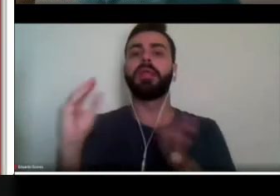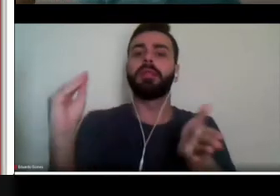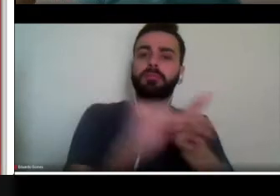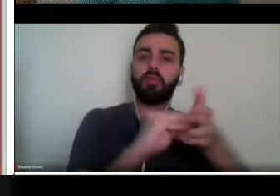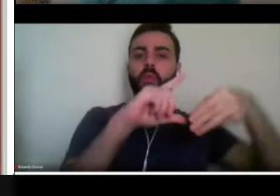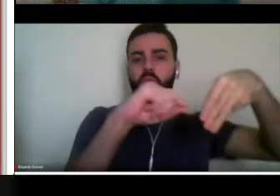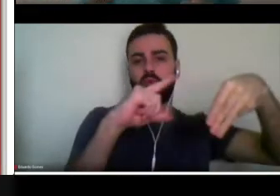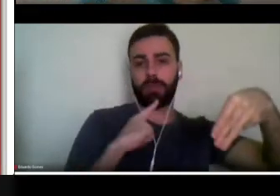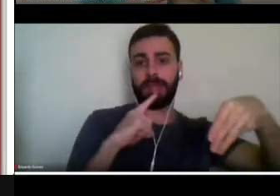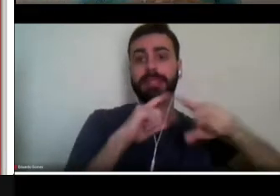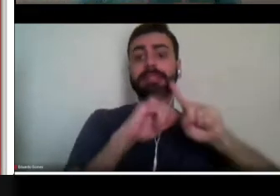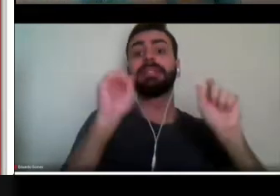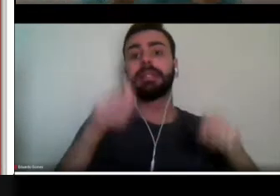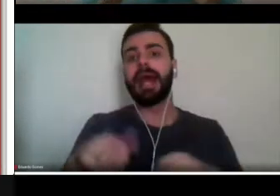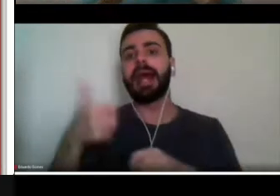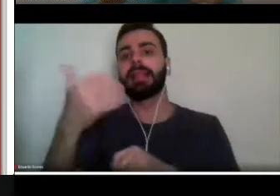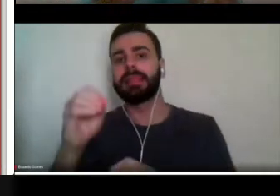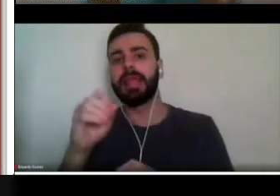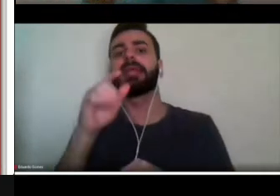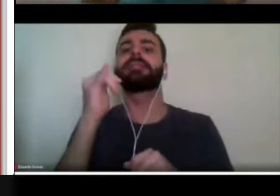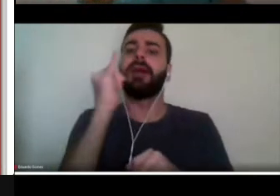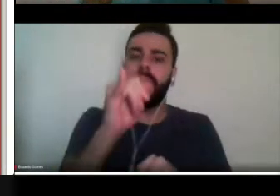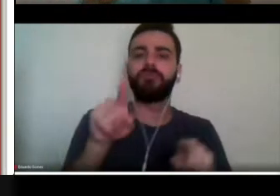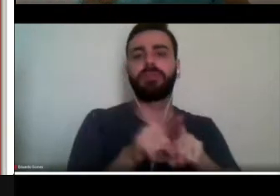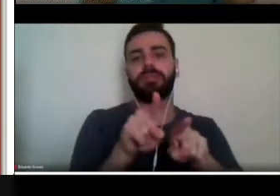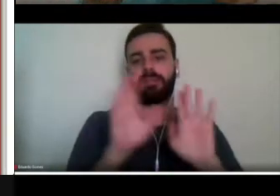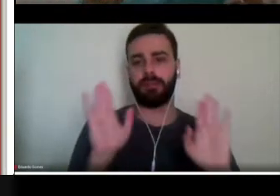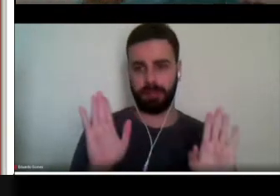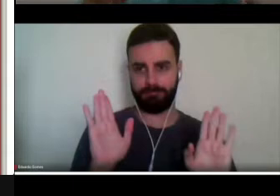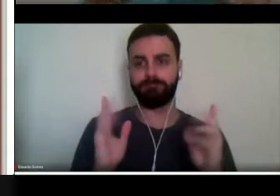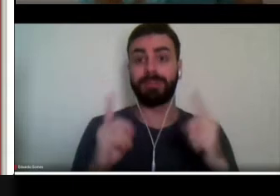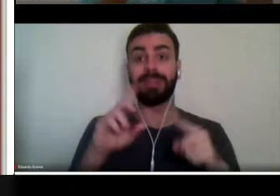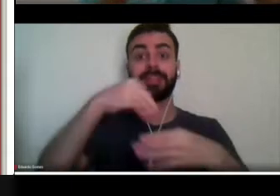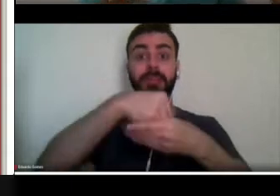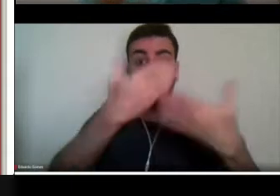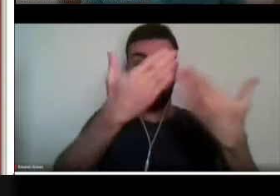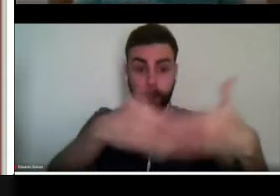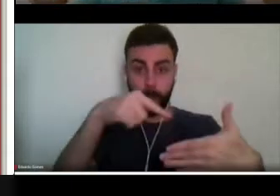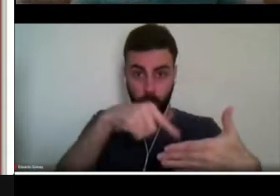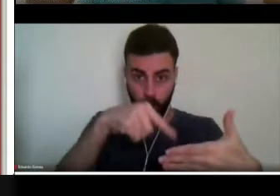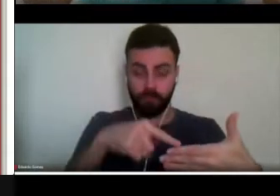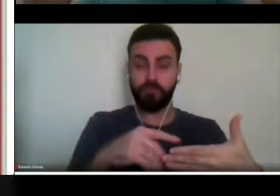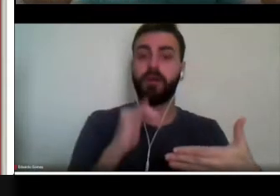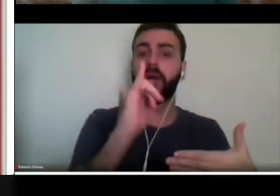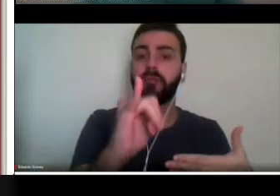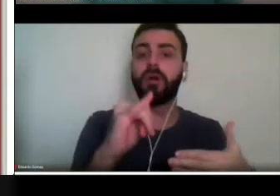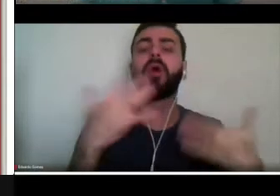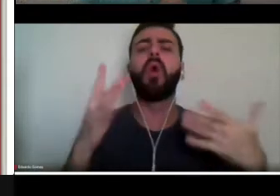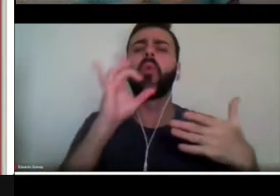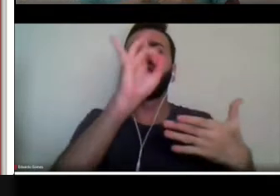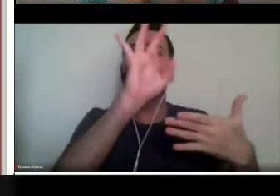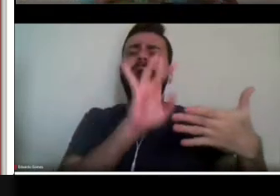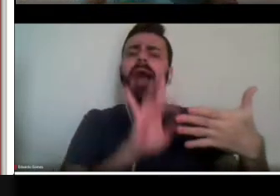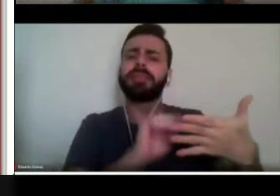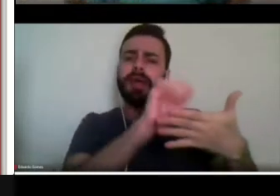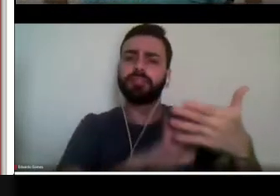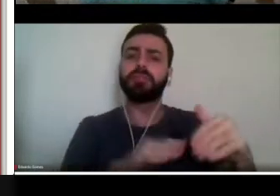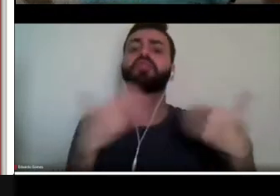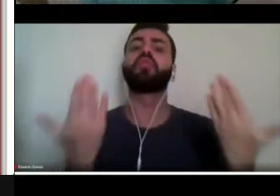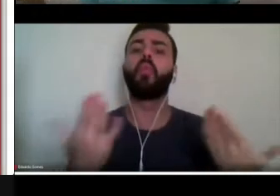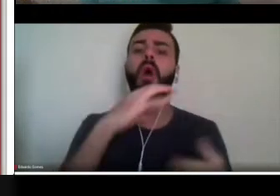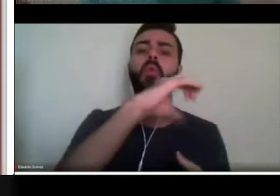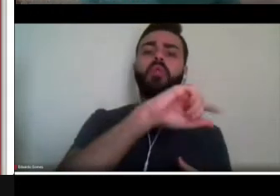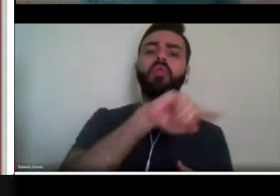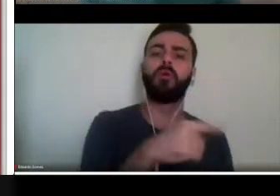também. E na prova vai estar escrito também, para cada questão, se é para usar um ou outro. Por